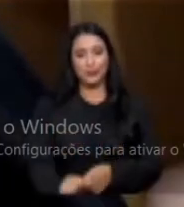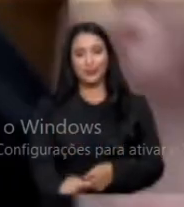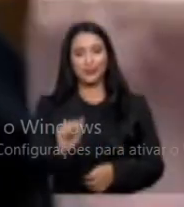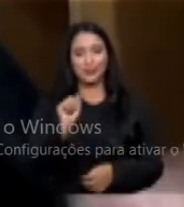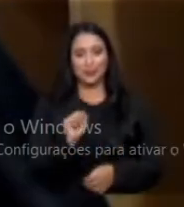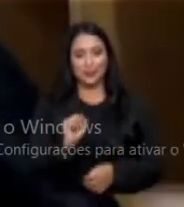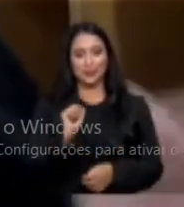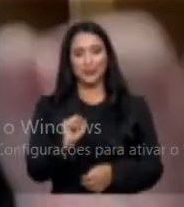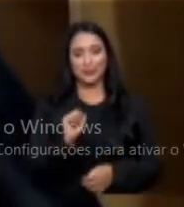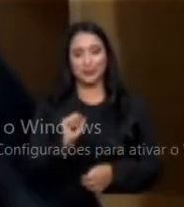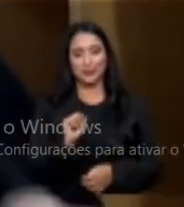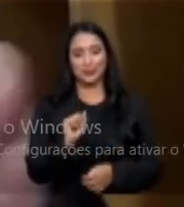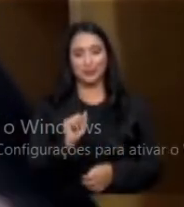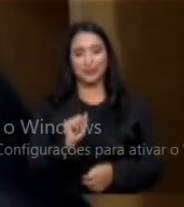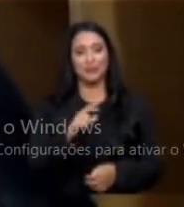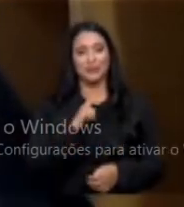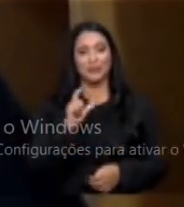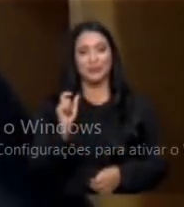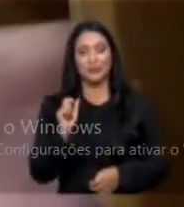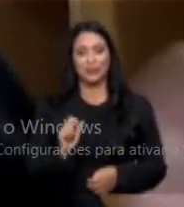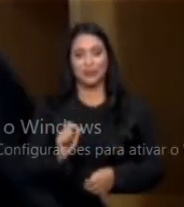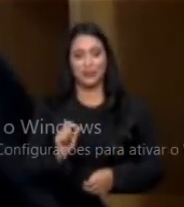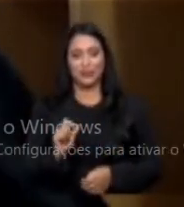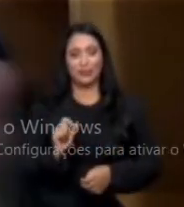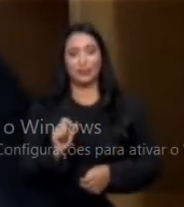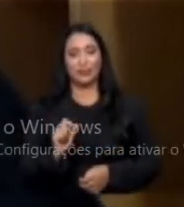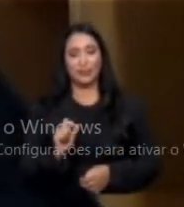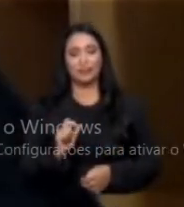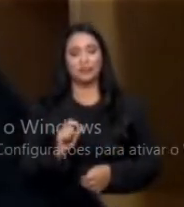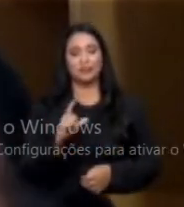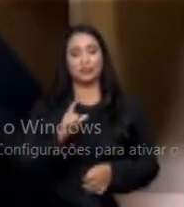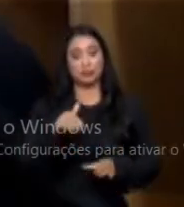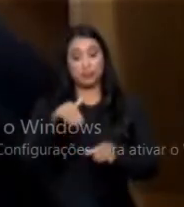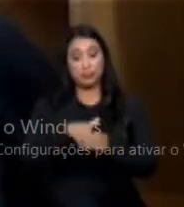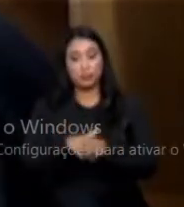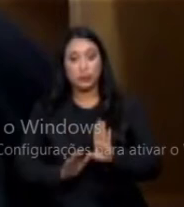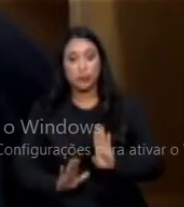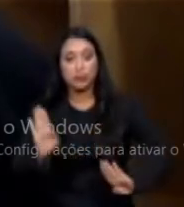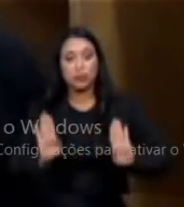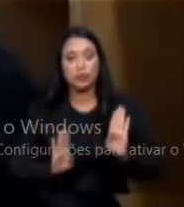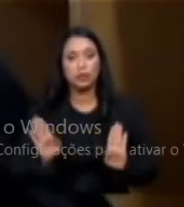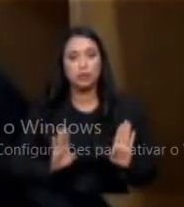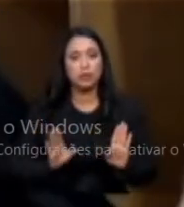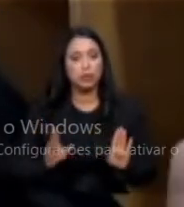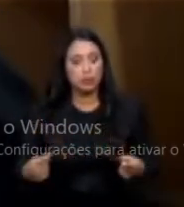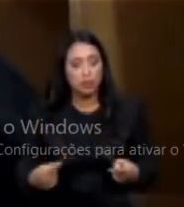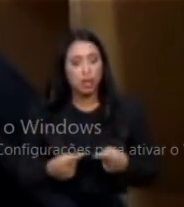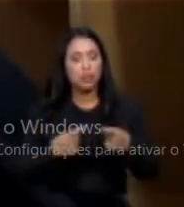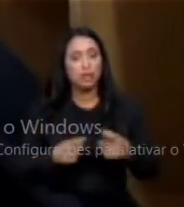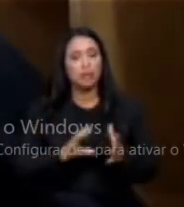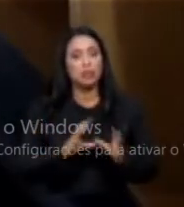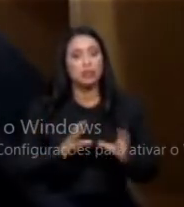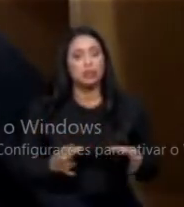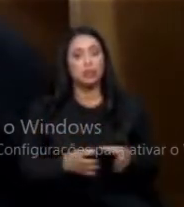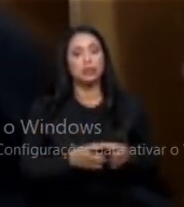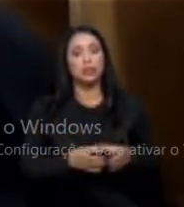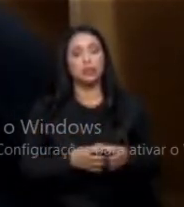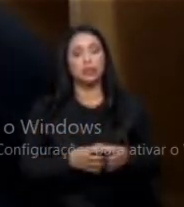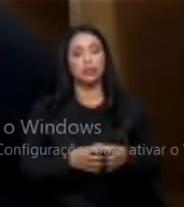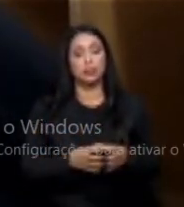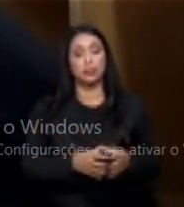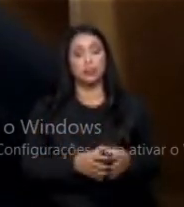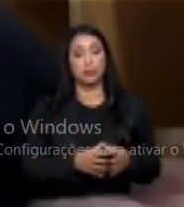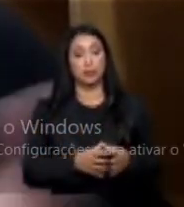as normas que regem as atividades dos partidos políticos no que diz respeito às eleições se aplicam a federações. Se os partidos têm que